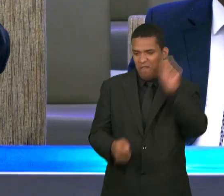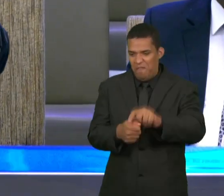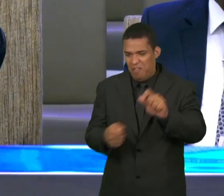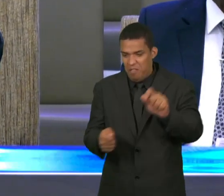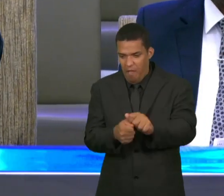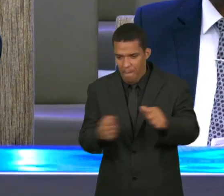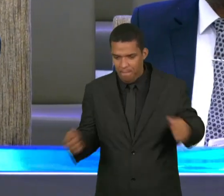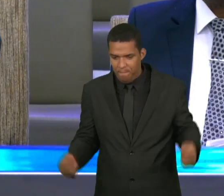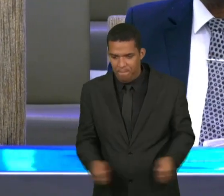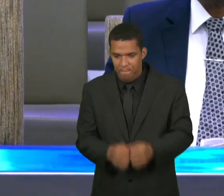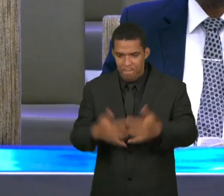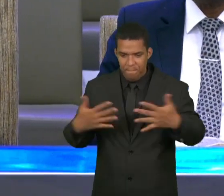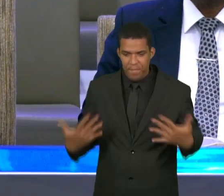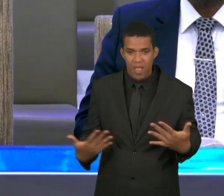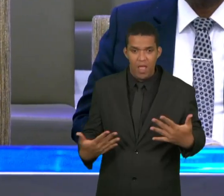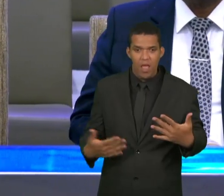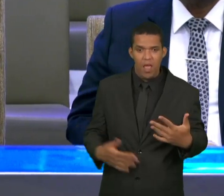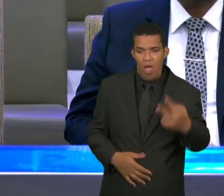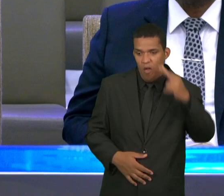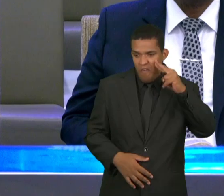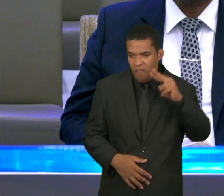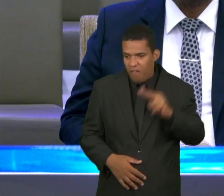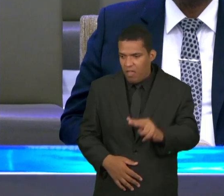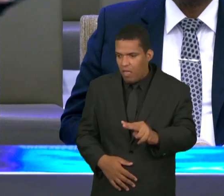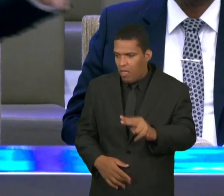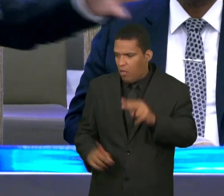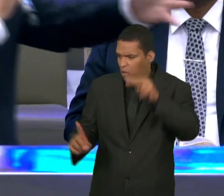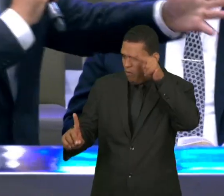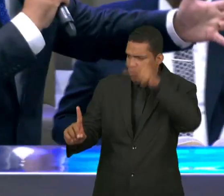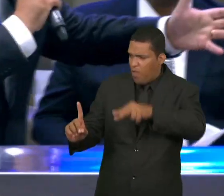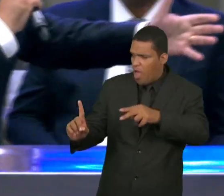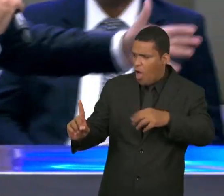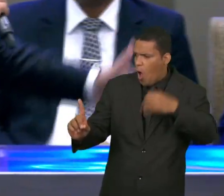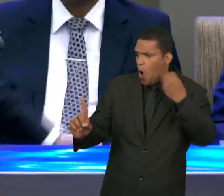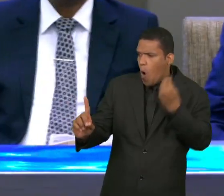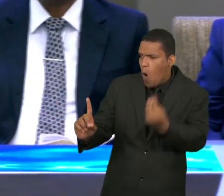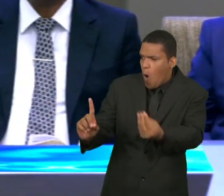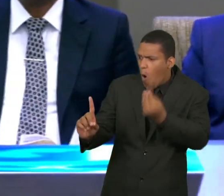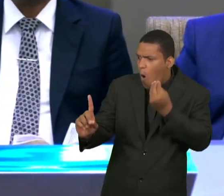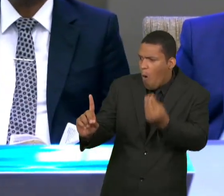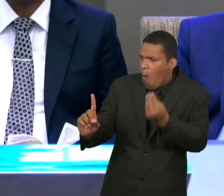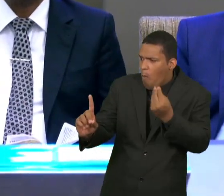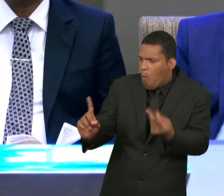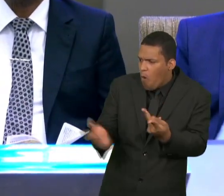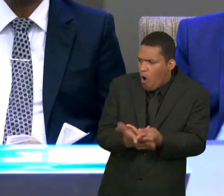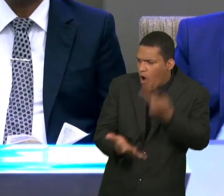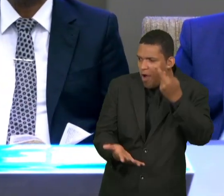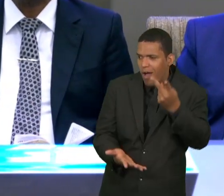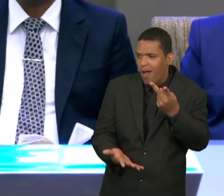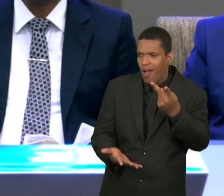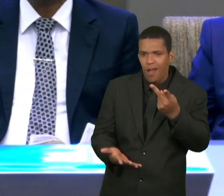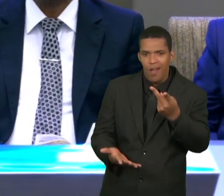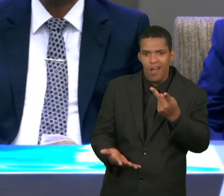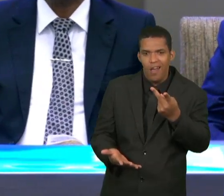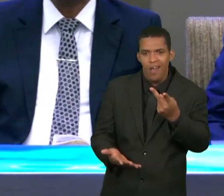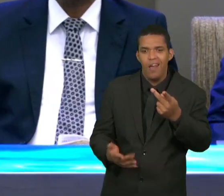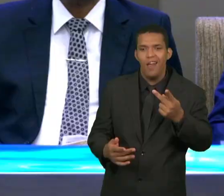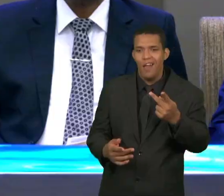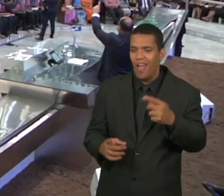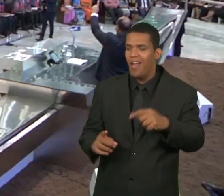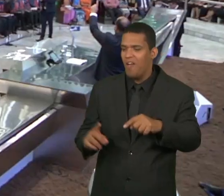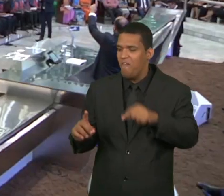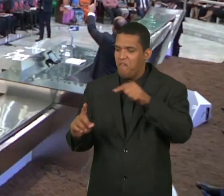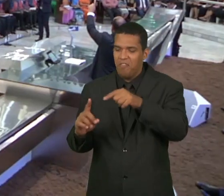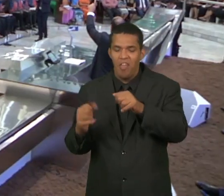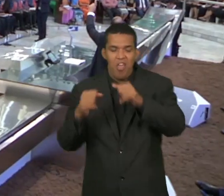quem ouvir vai tinir os ouvidos, vai olhar para tu e vai dizer: como foi isso? Você vai dizer: foi Deus,